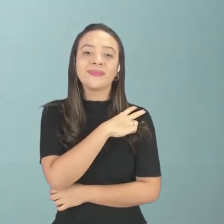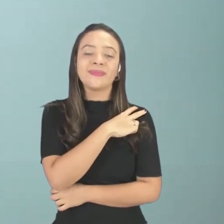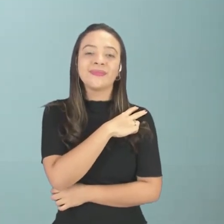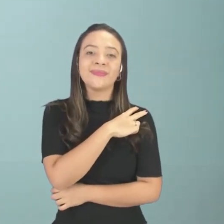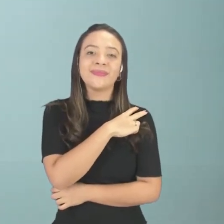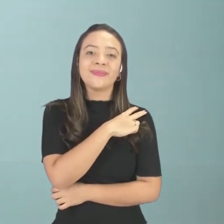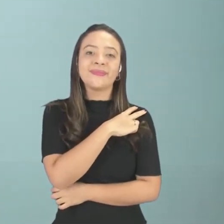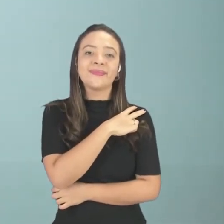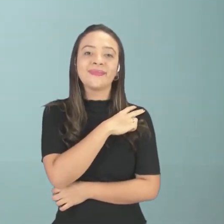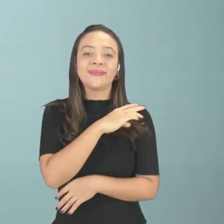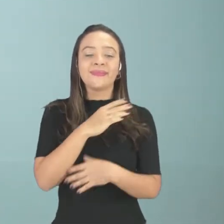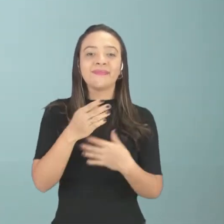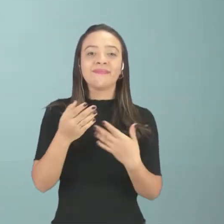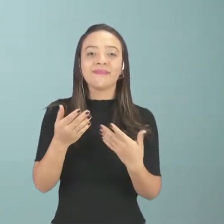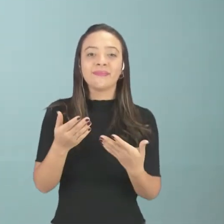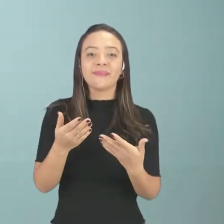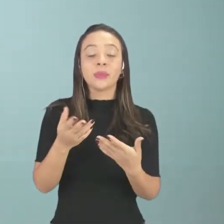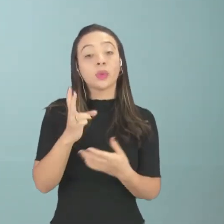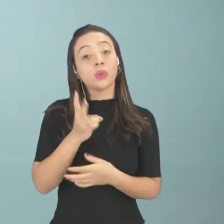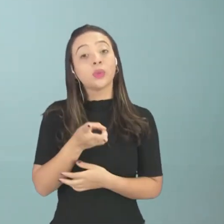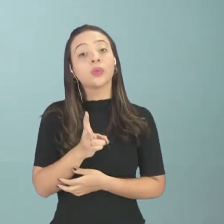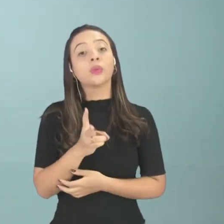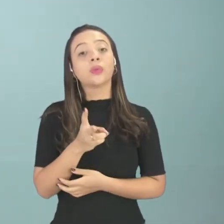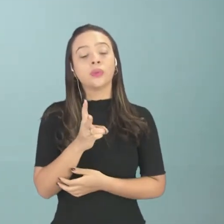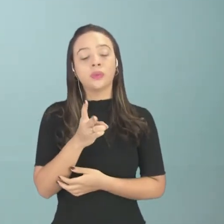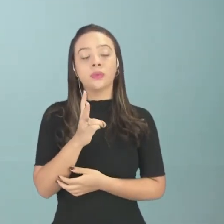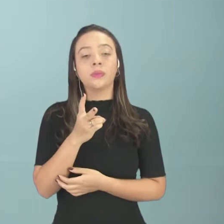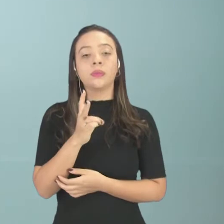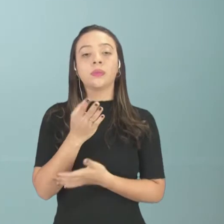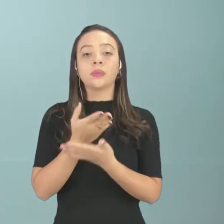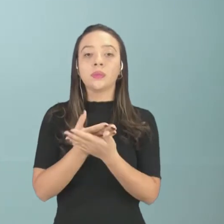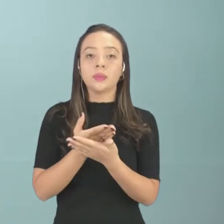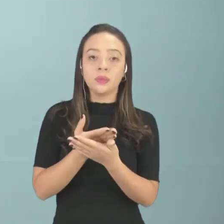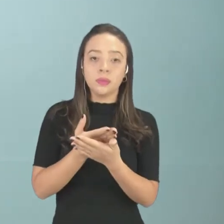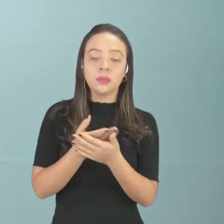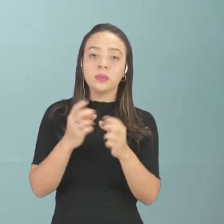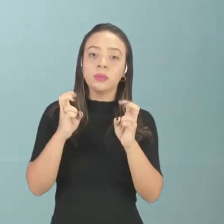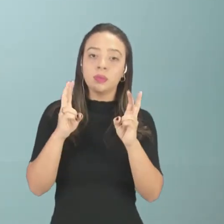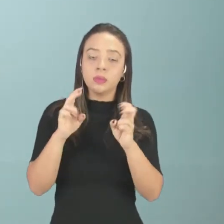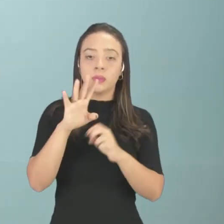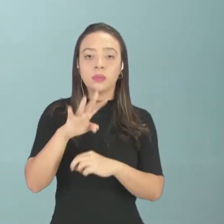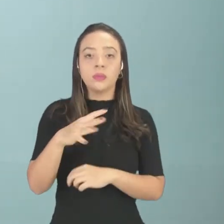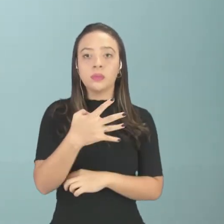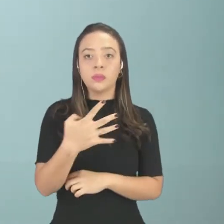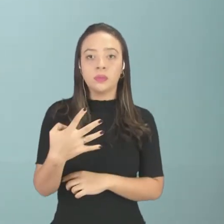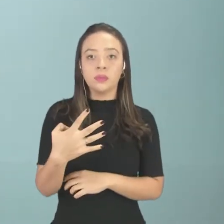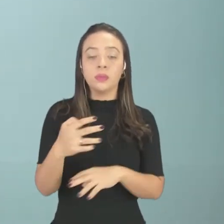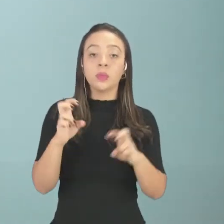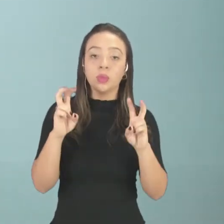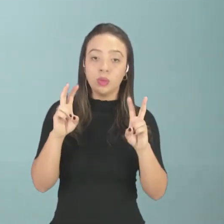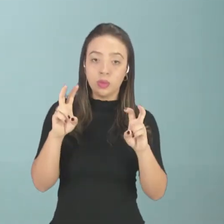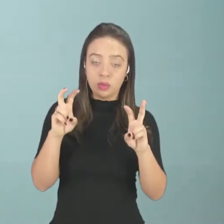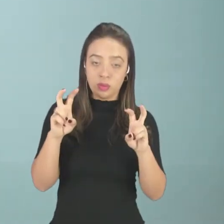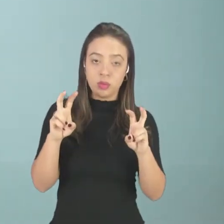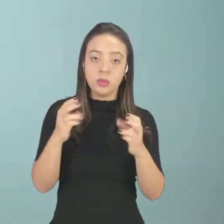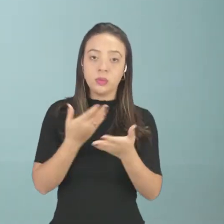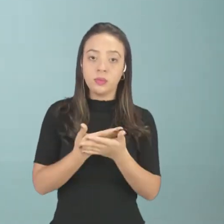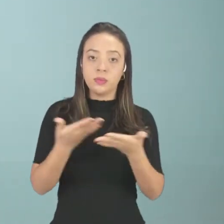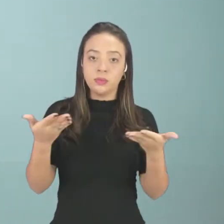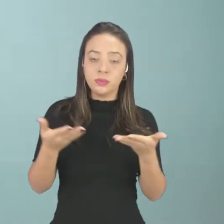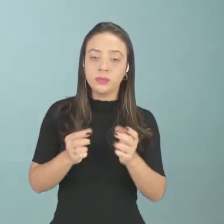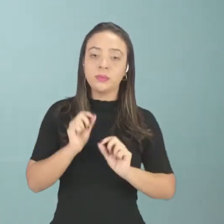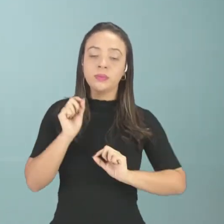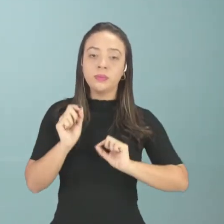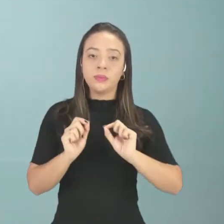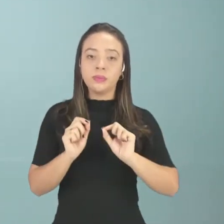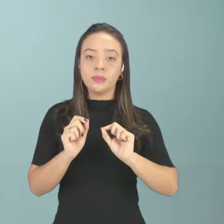desculpa, e nós vamos dar continuidade aos estudos sobre matrizes. O tema da aula de hoje